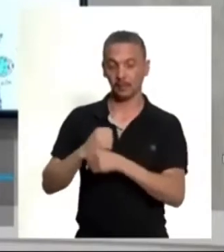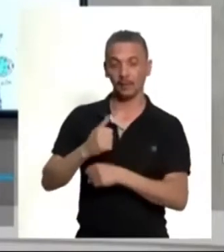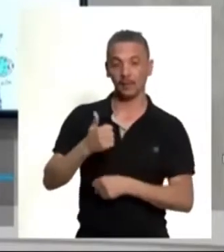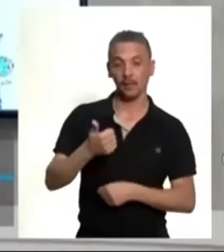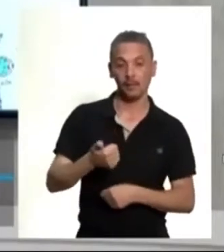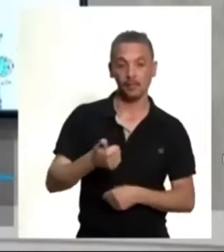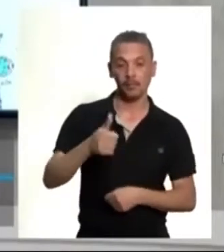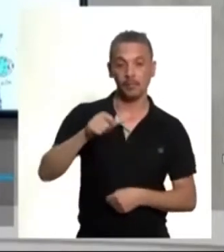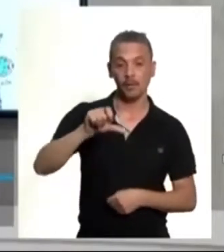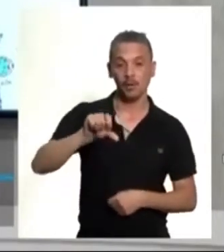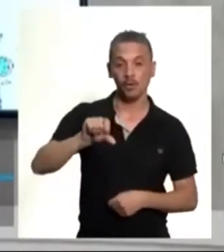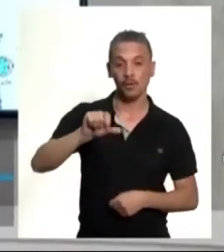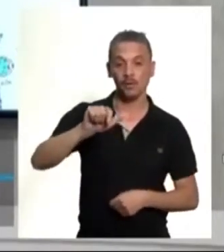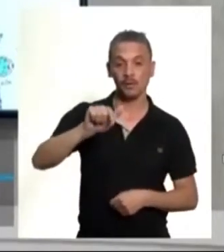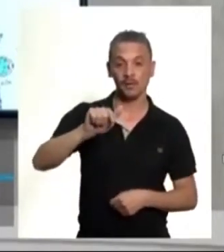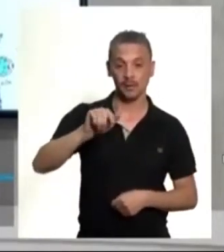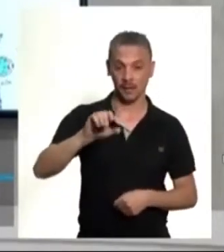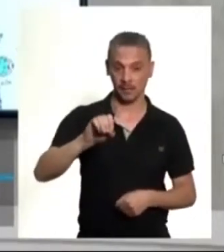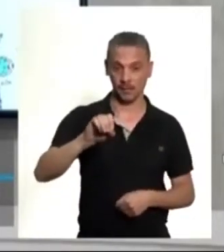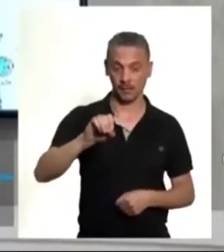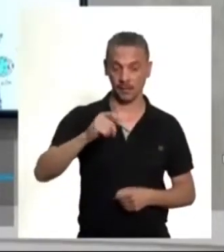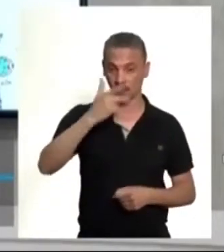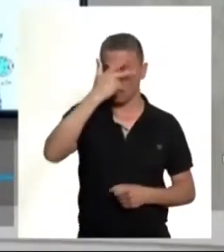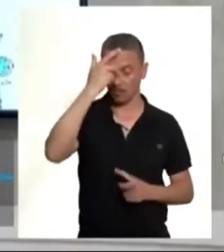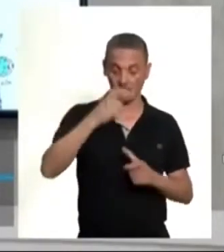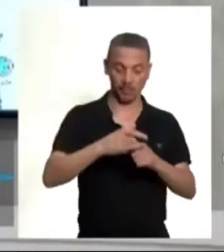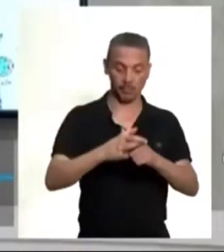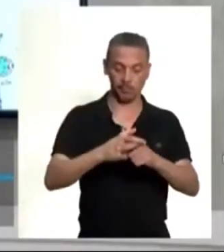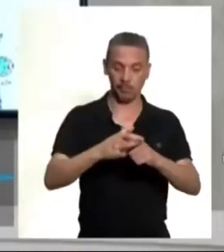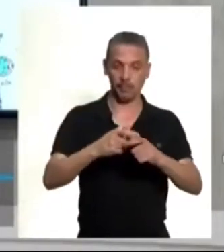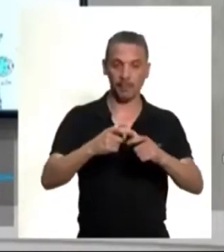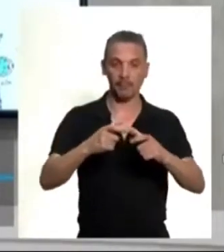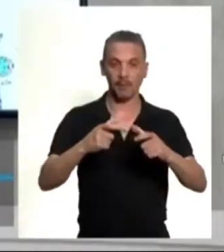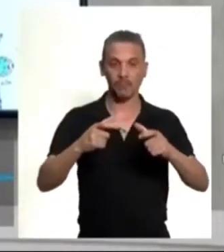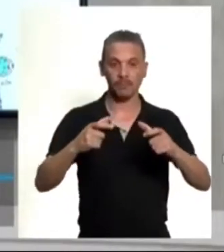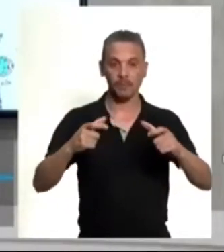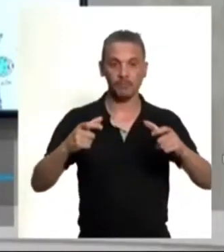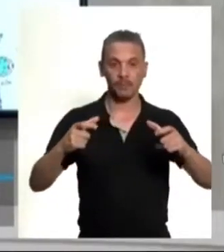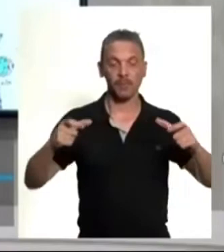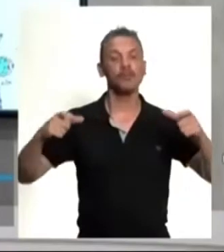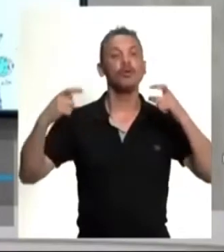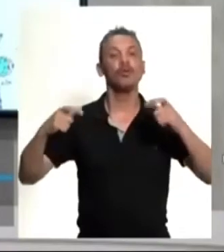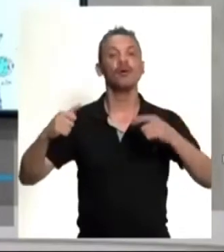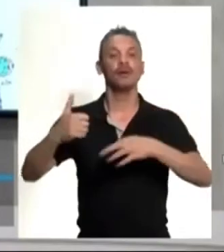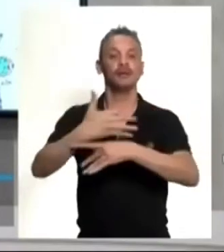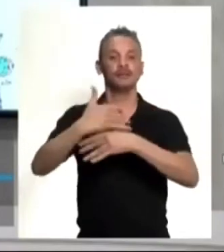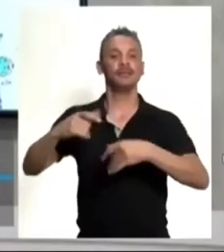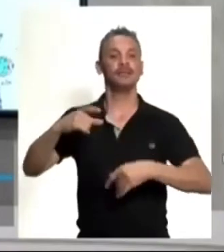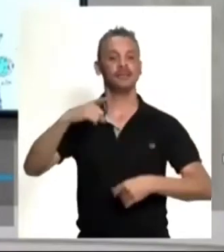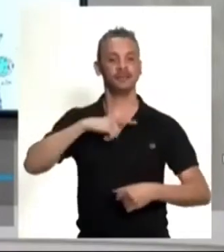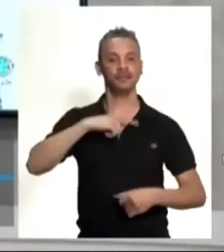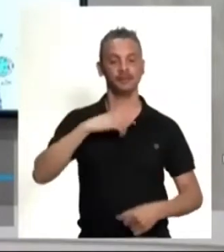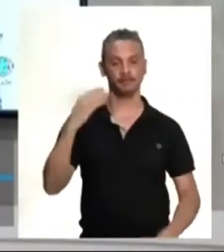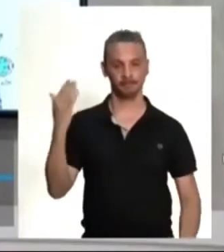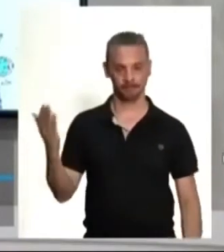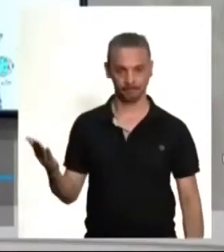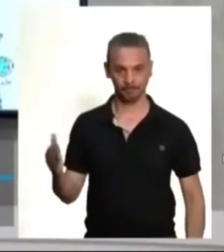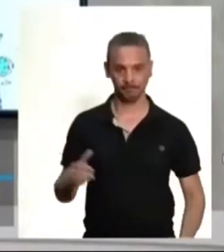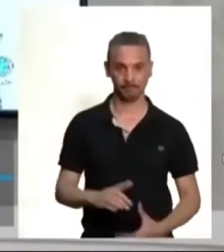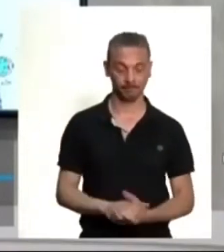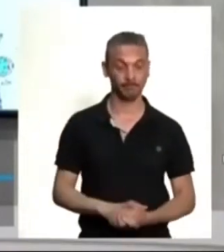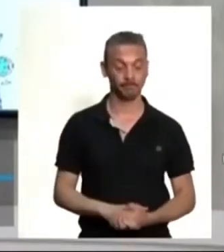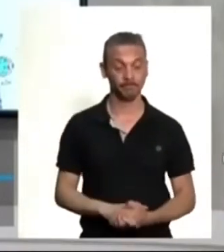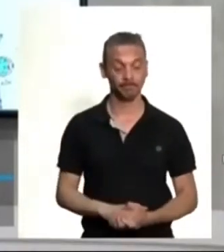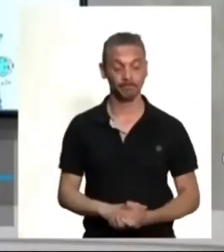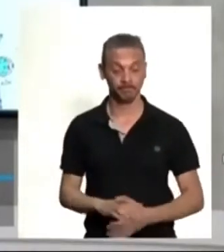um crescimento e o predomínio da população vivendo nas cidades. Muito bem, galera. Boa leitura gráfica.